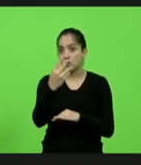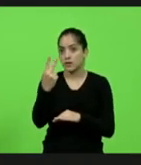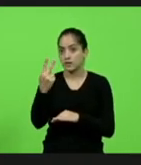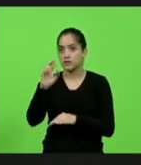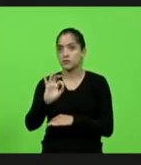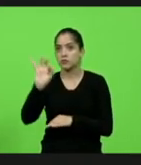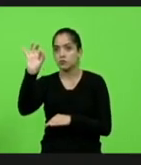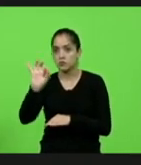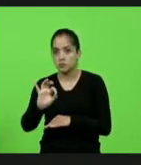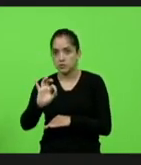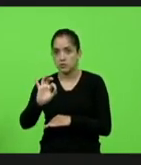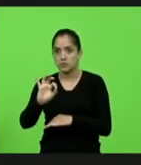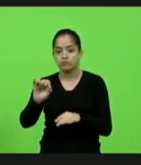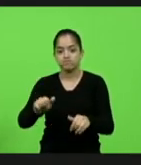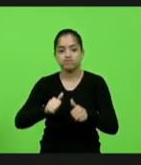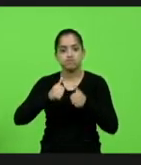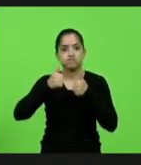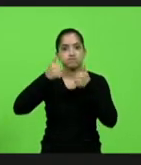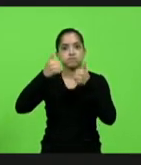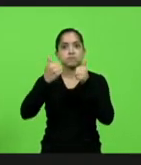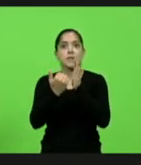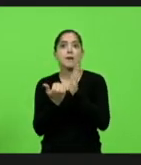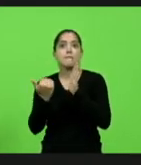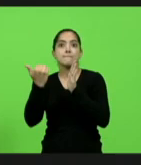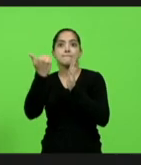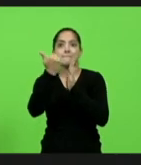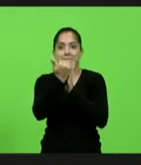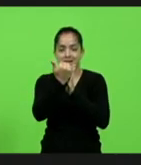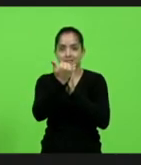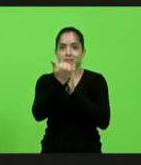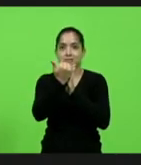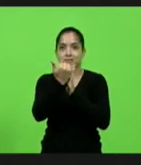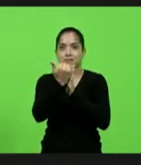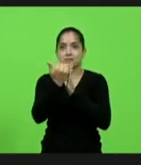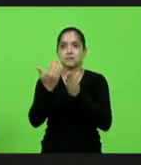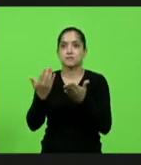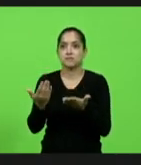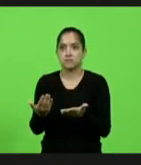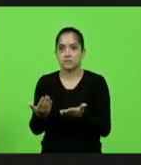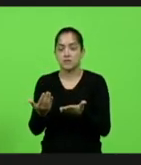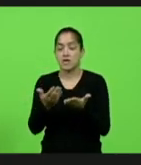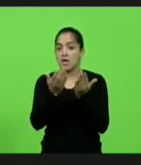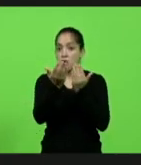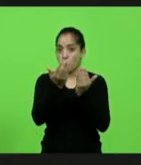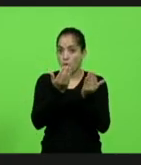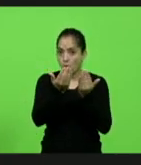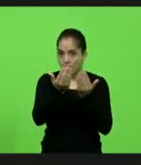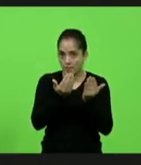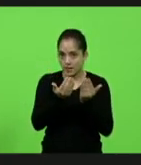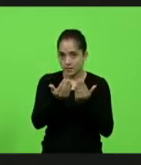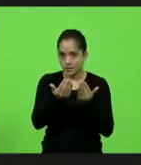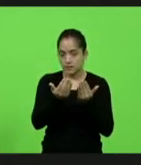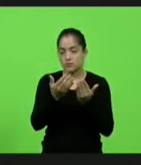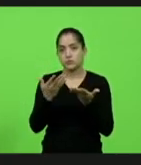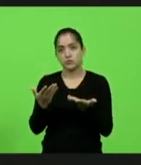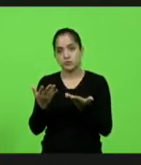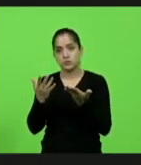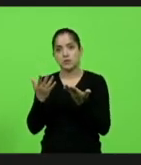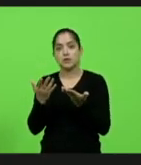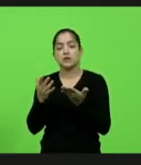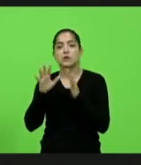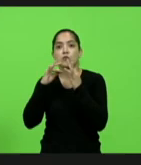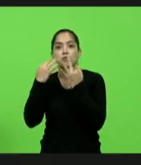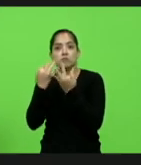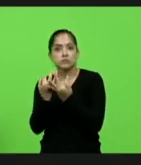de performance superior para afrodescendentes americanos, se comparados com os seus pares que ensinam, que aprendem